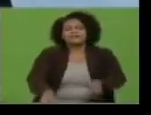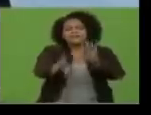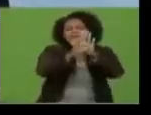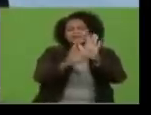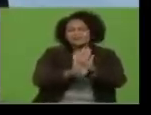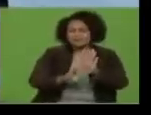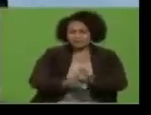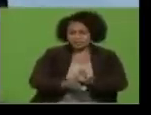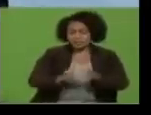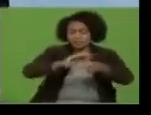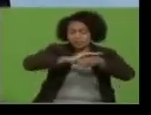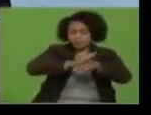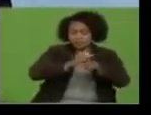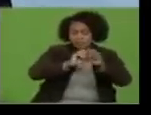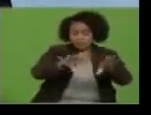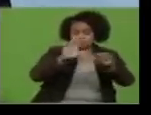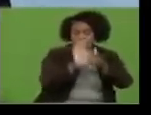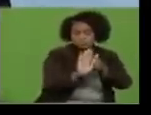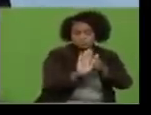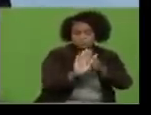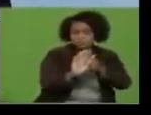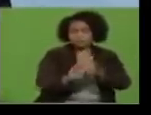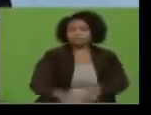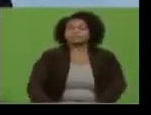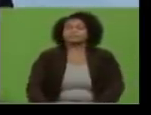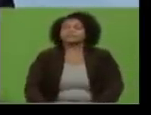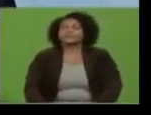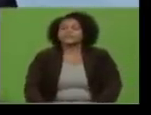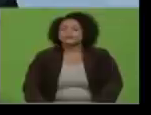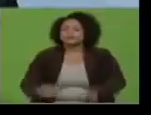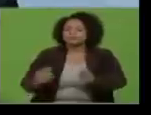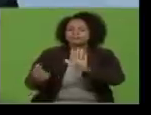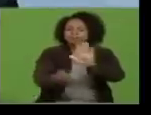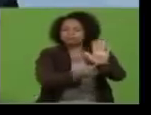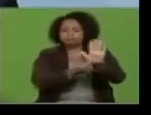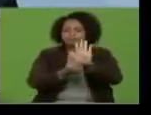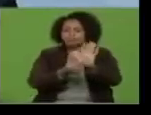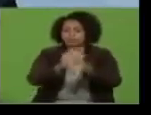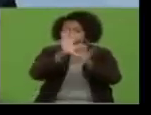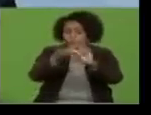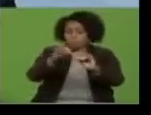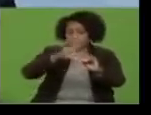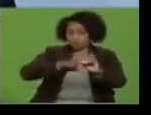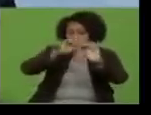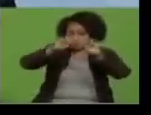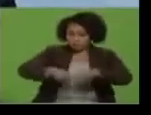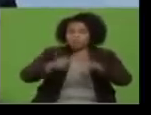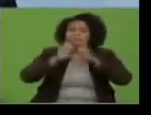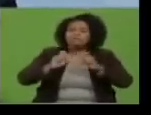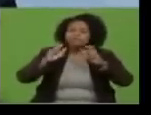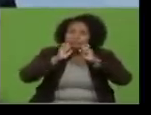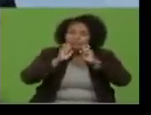da Covid-19. Temos todas as indicações que no nosso país persistem